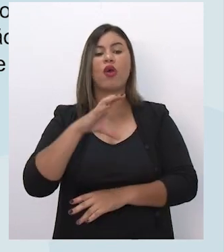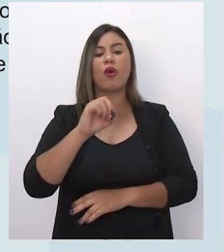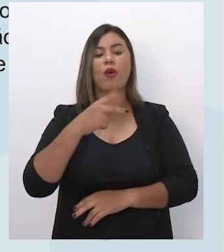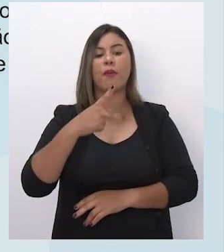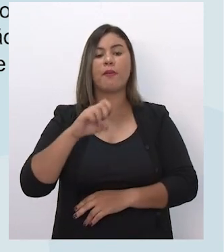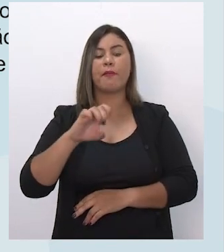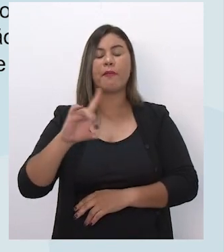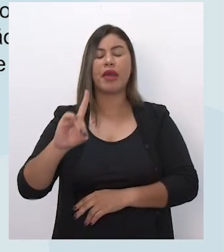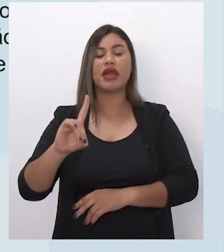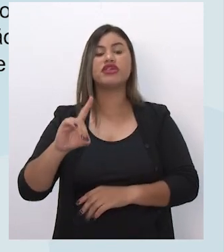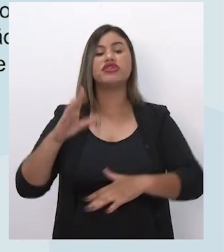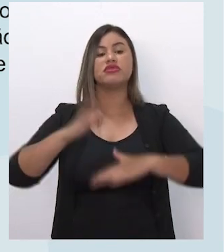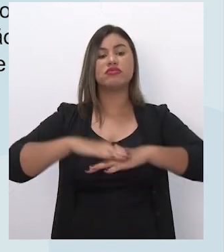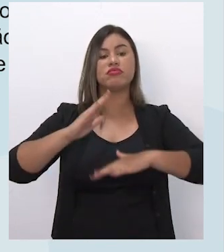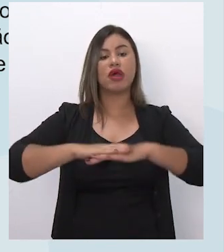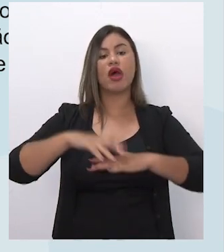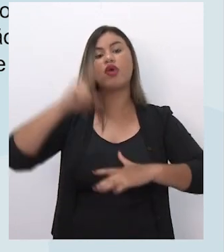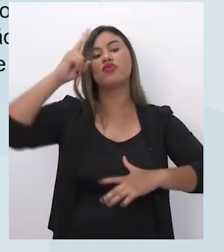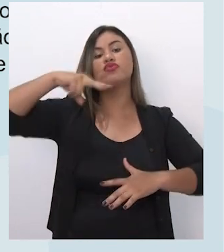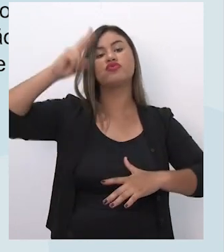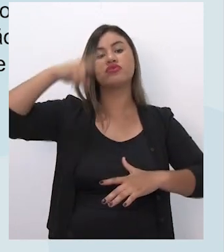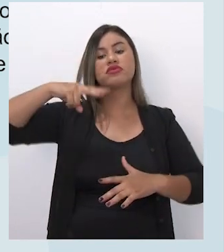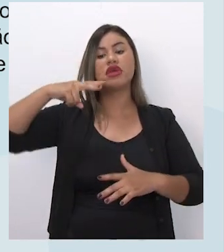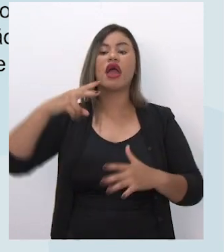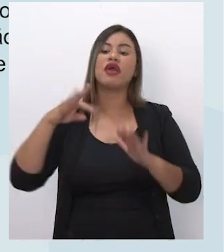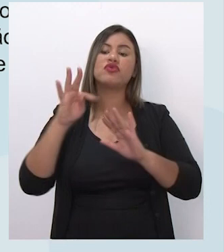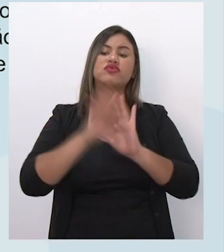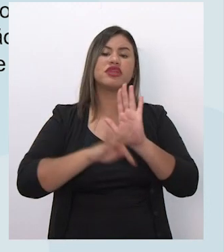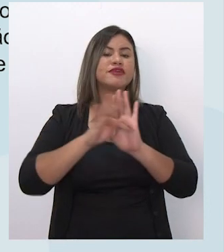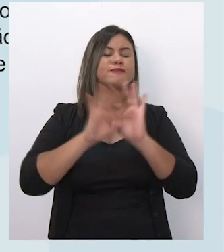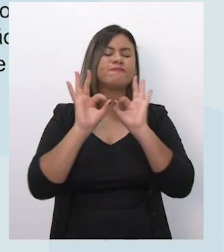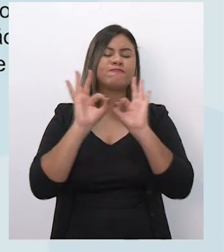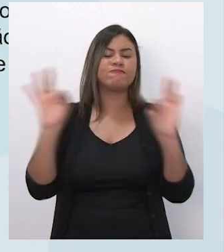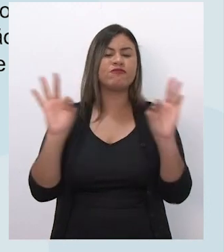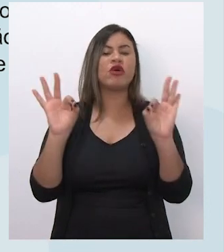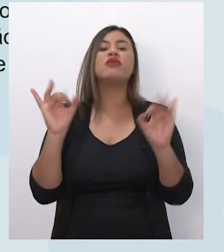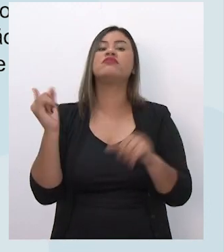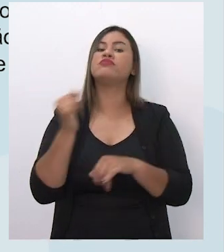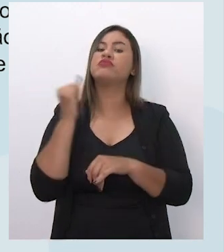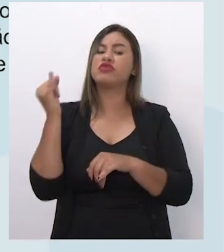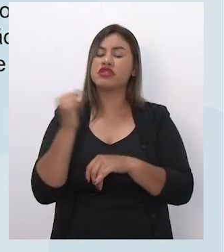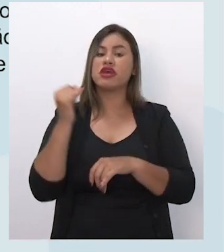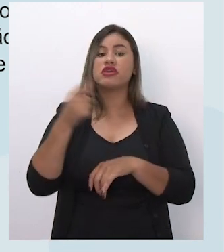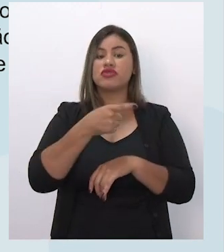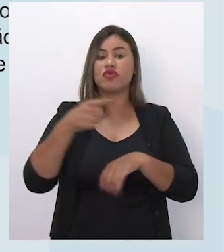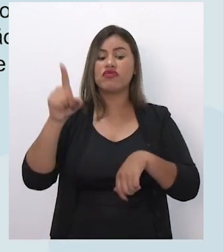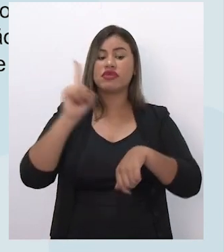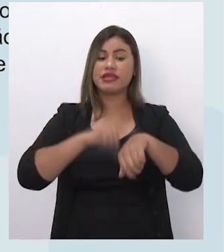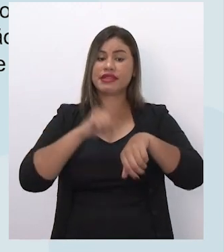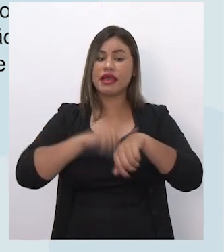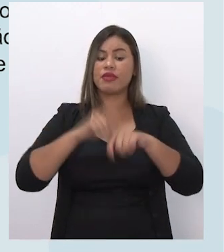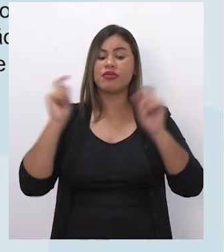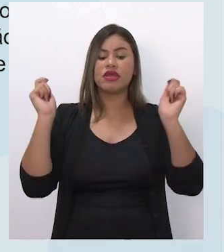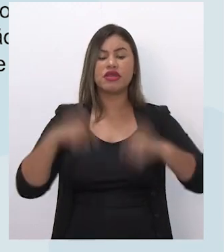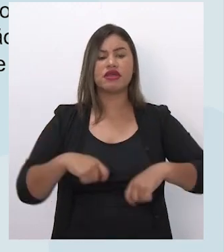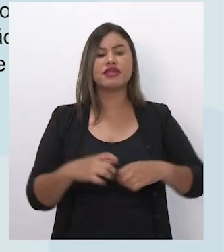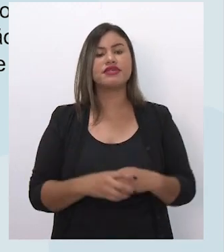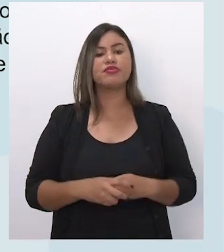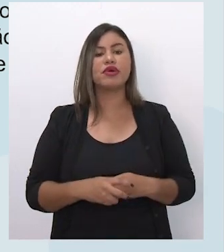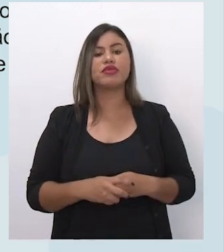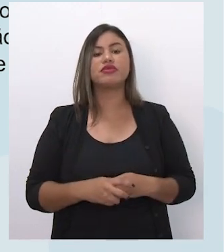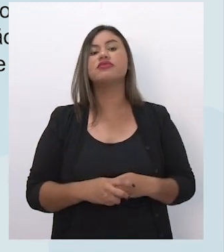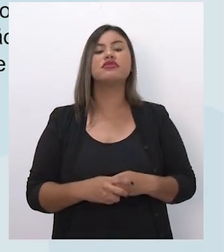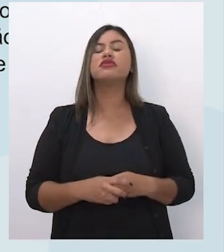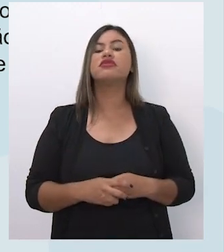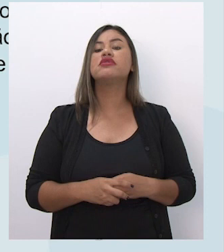texto riquíssimo e bem interessante. Então, eu sugiro aí, quando houver um tempo hábil, que vocês acessem. Então, o